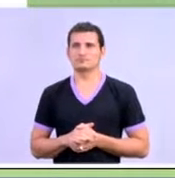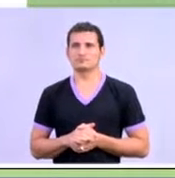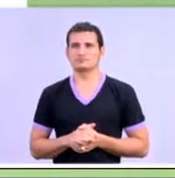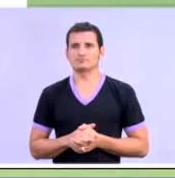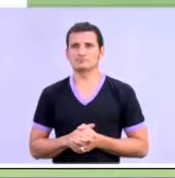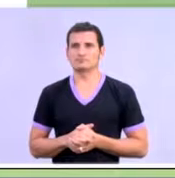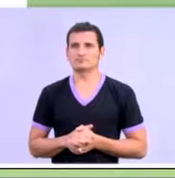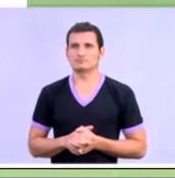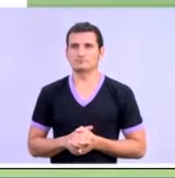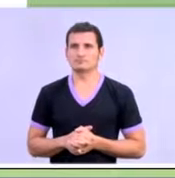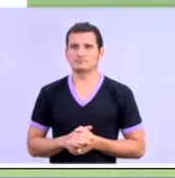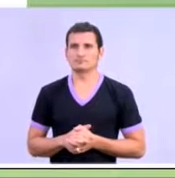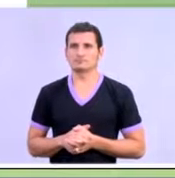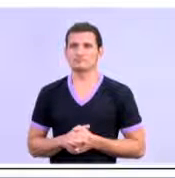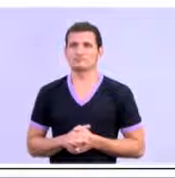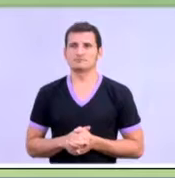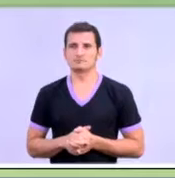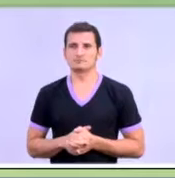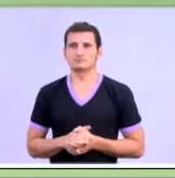código.